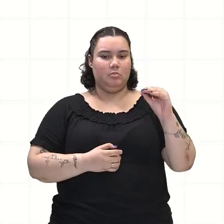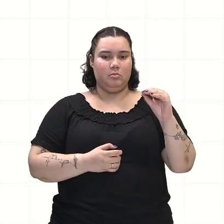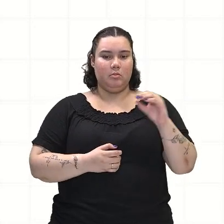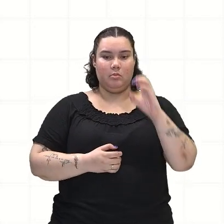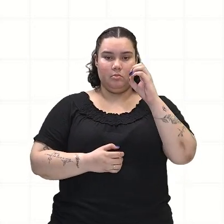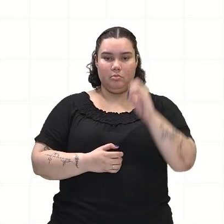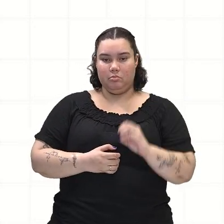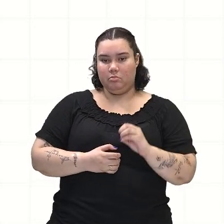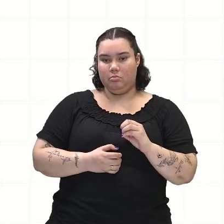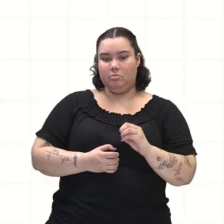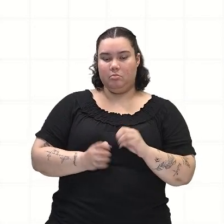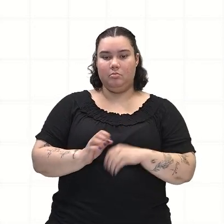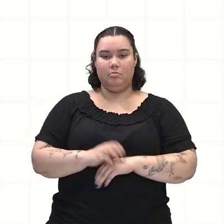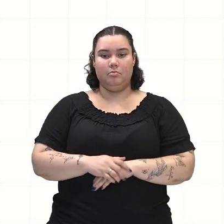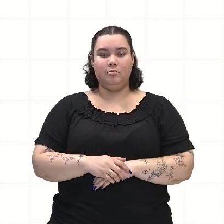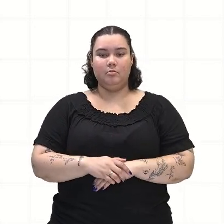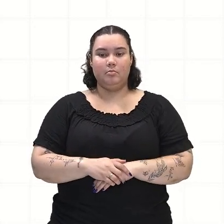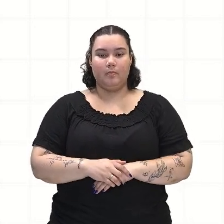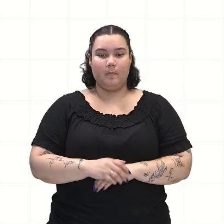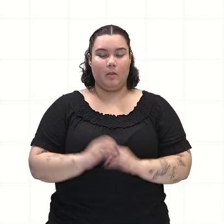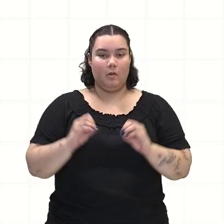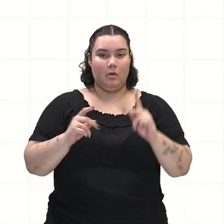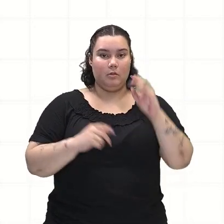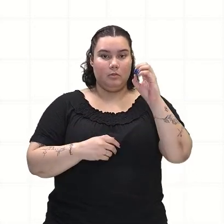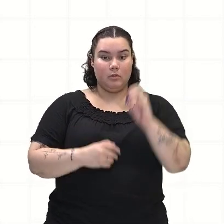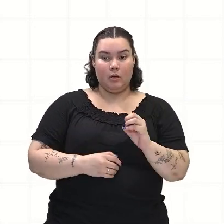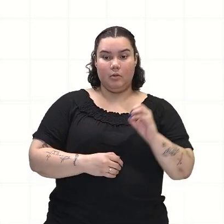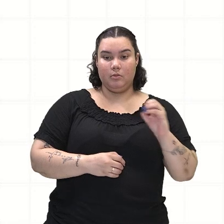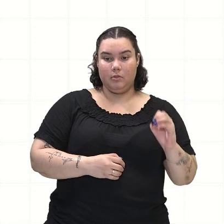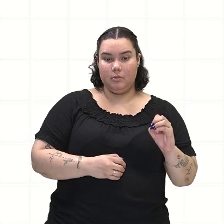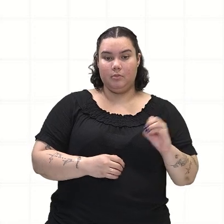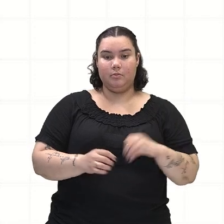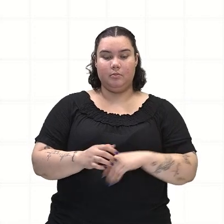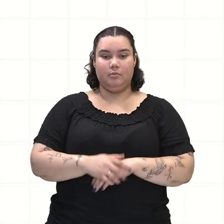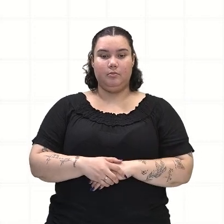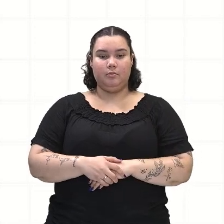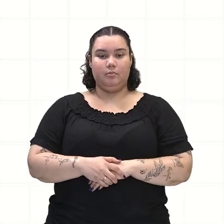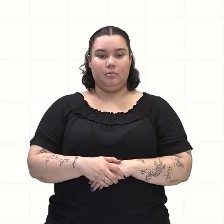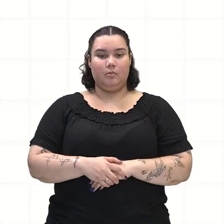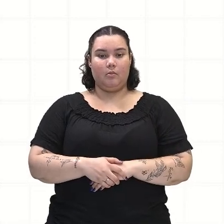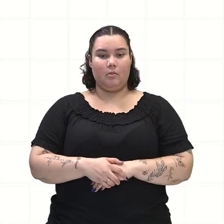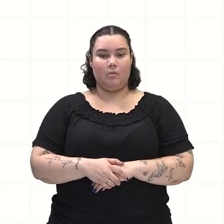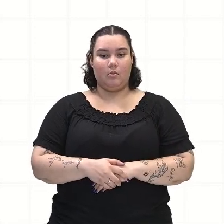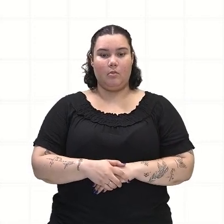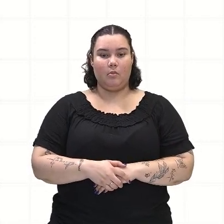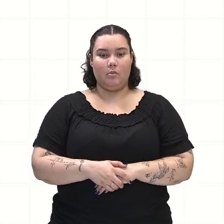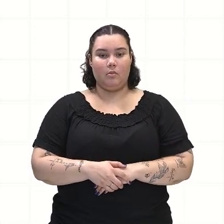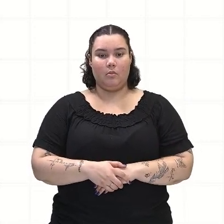O resultado vai ter 0, 0 aqui no final. E aí, vou multiplicar.